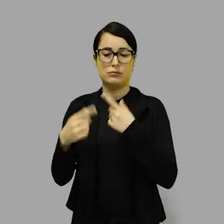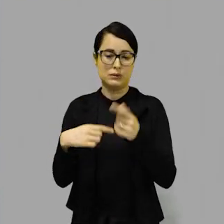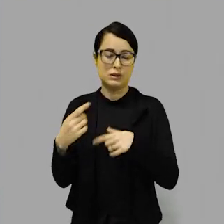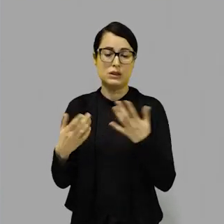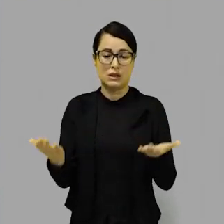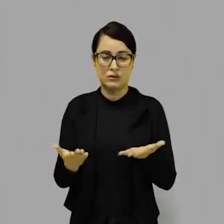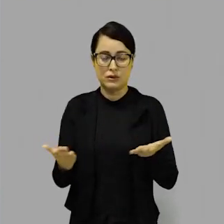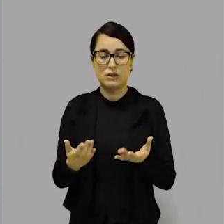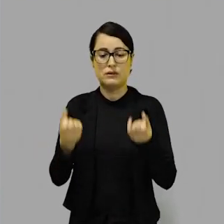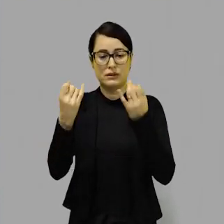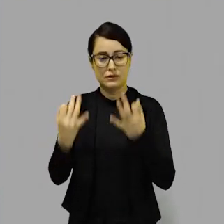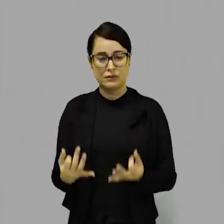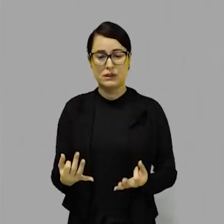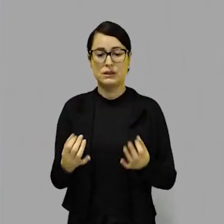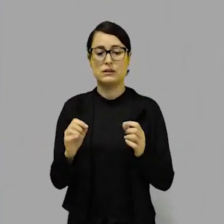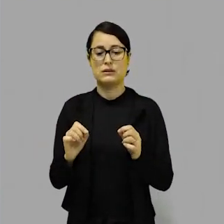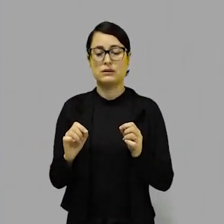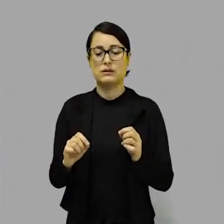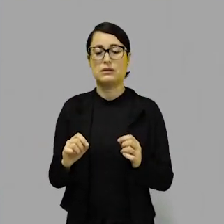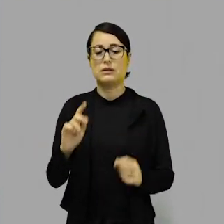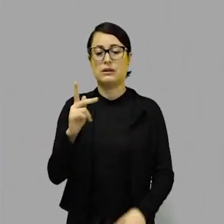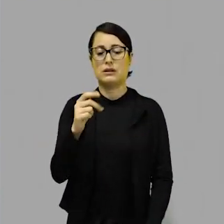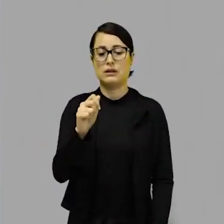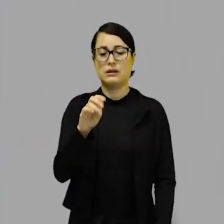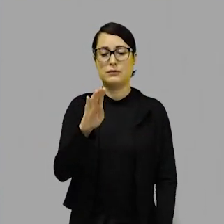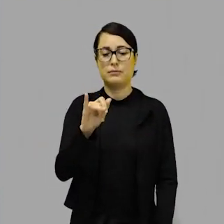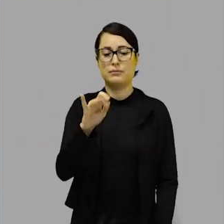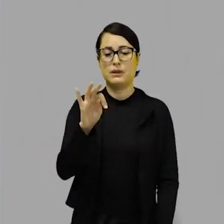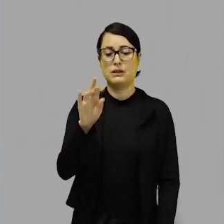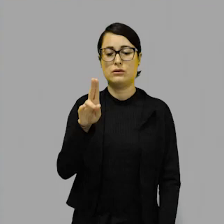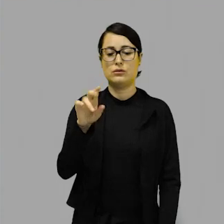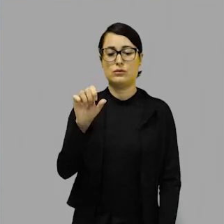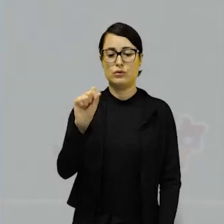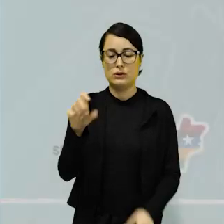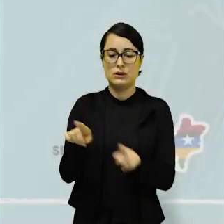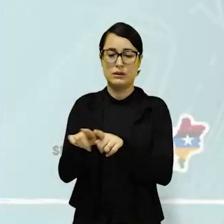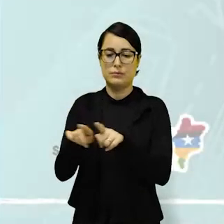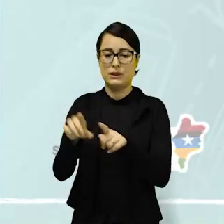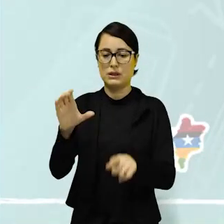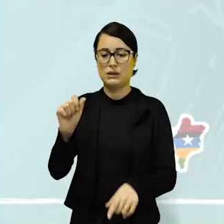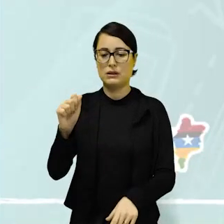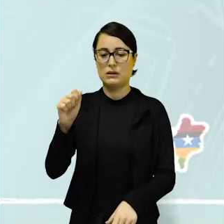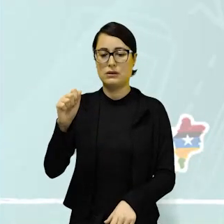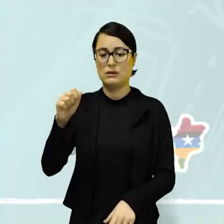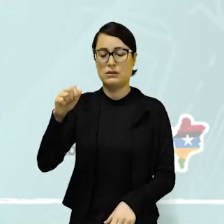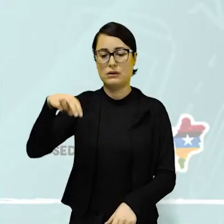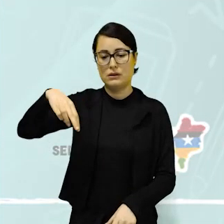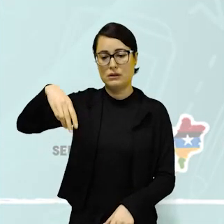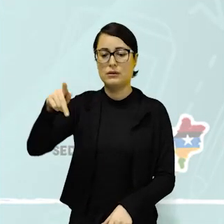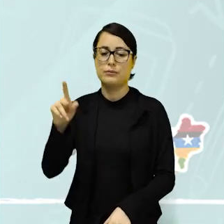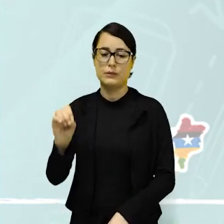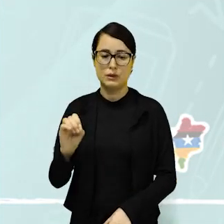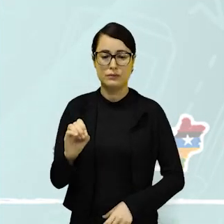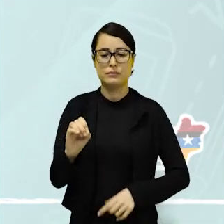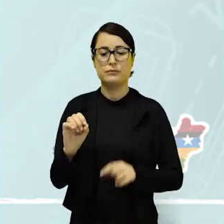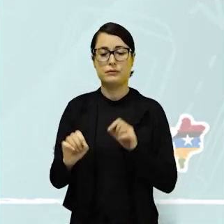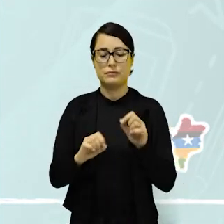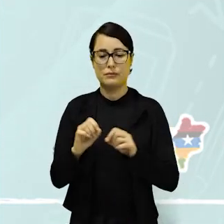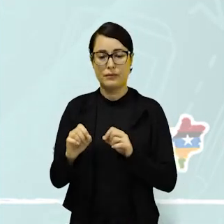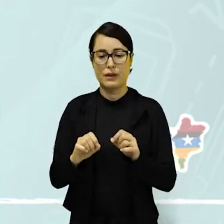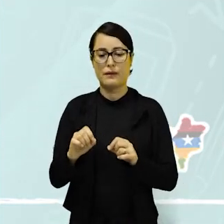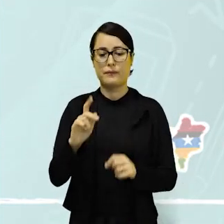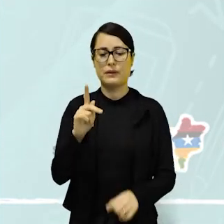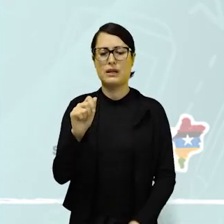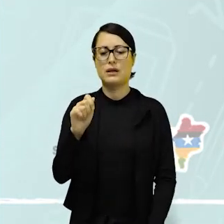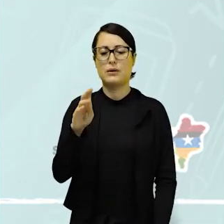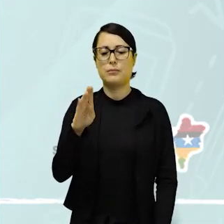nessa primeira aula, vamos falar de hábitos e também de campo, ok? O hábitos é simultaneamente algo